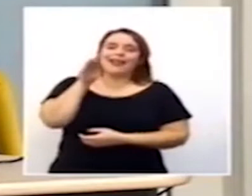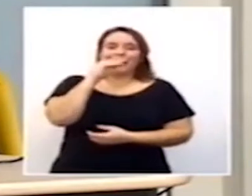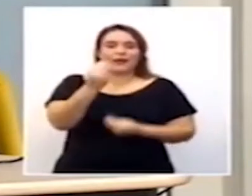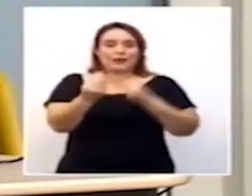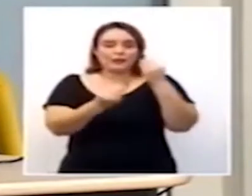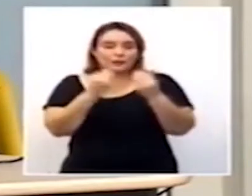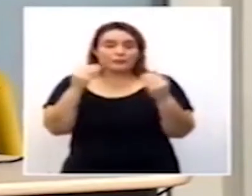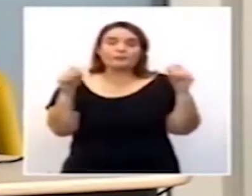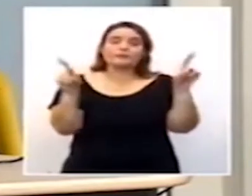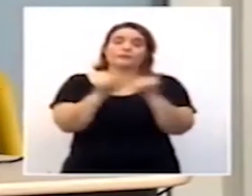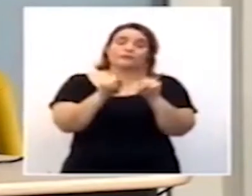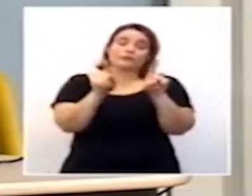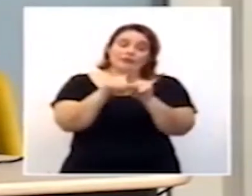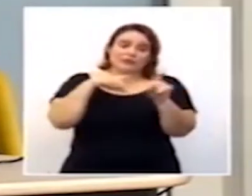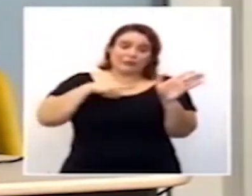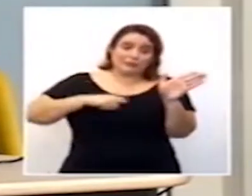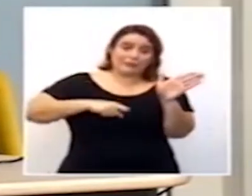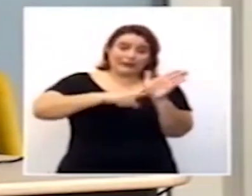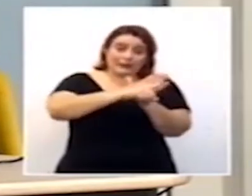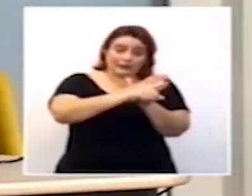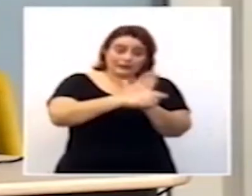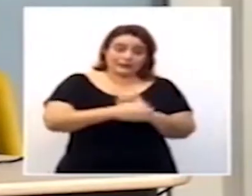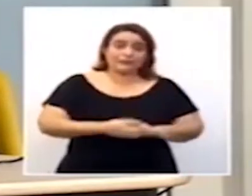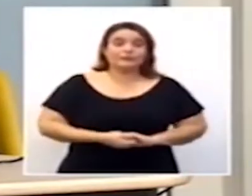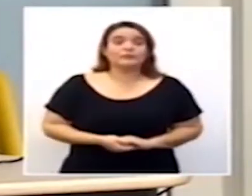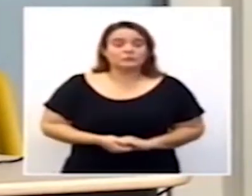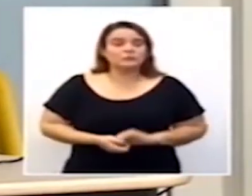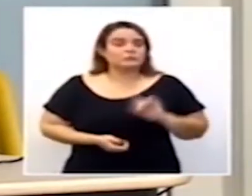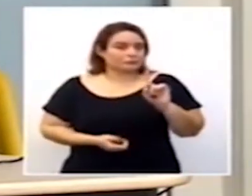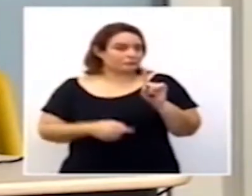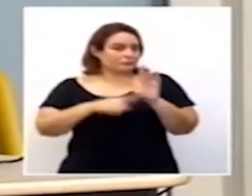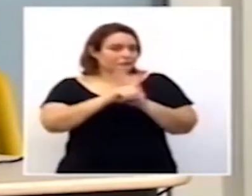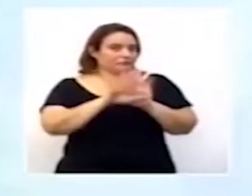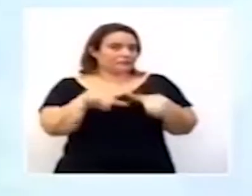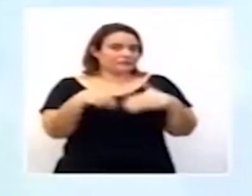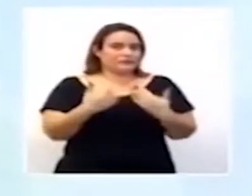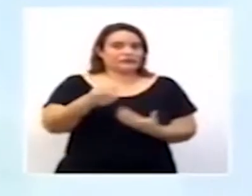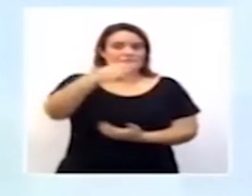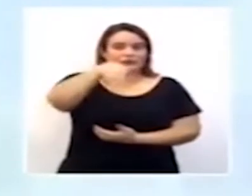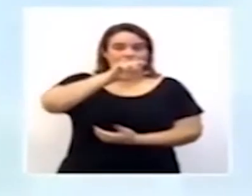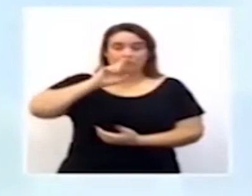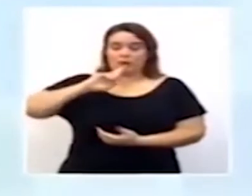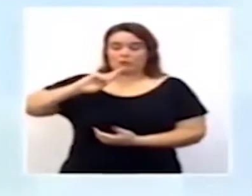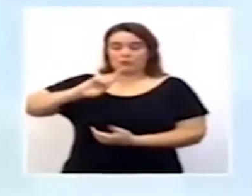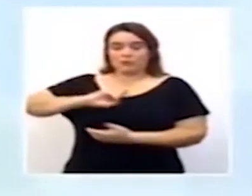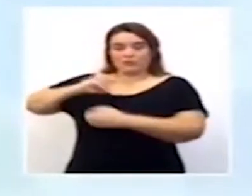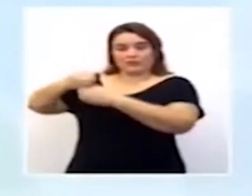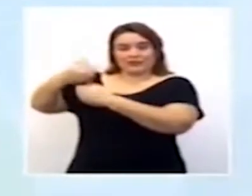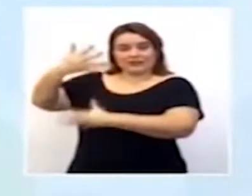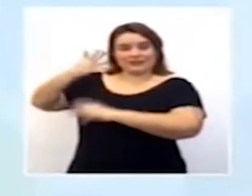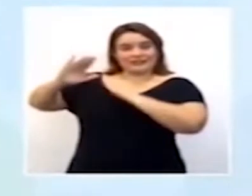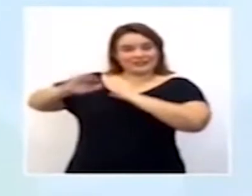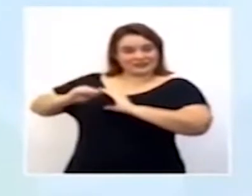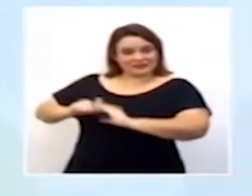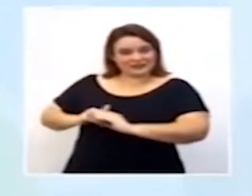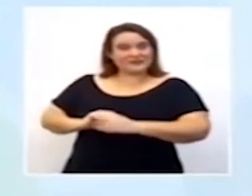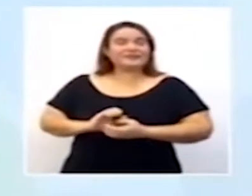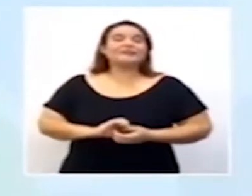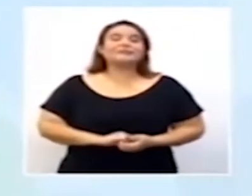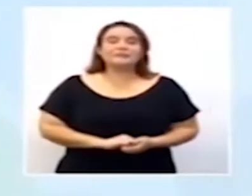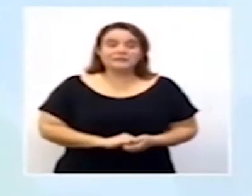algumas questões para vocês Tá bom então as seguintes vocês vão responder no chat tá bom a